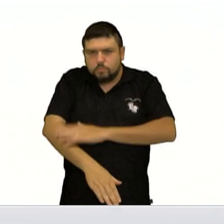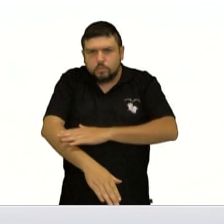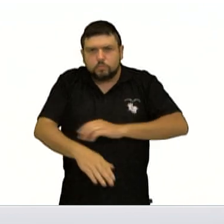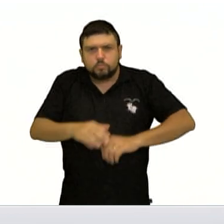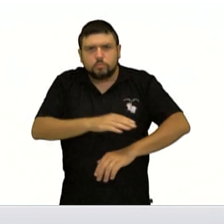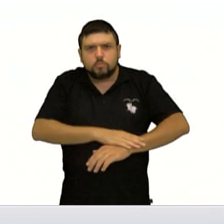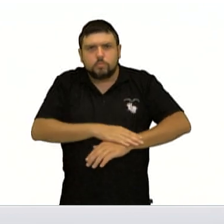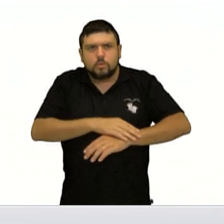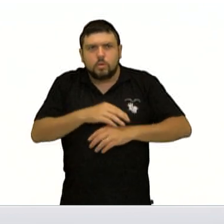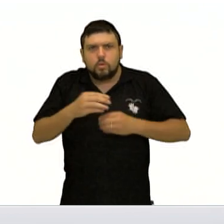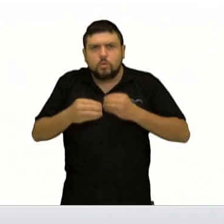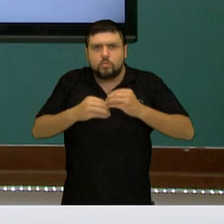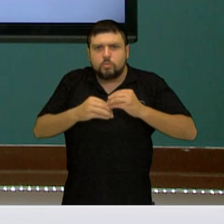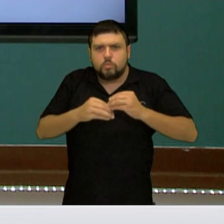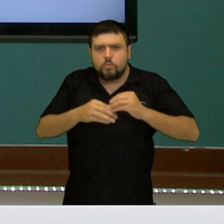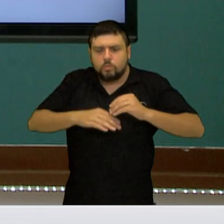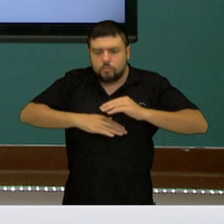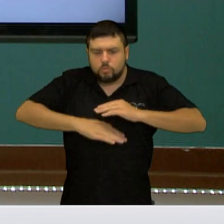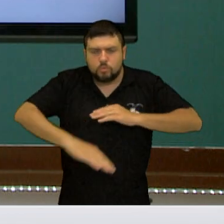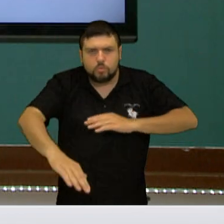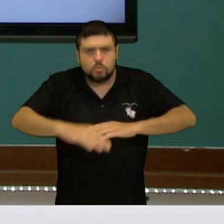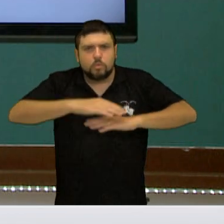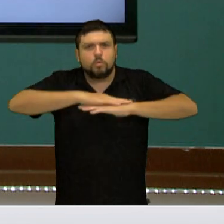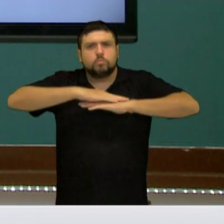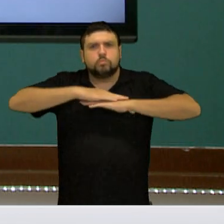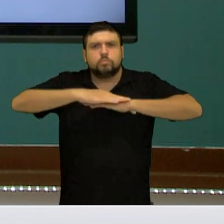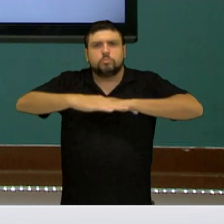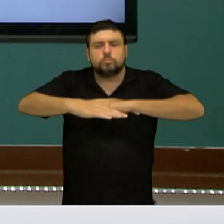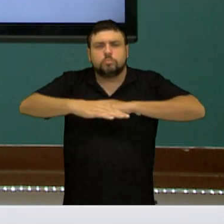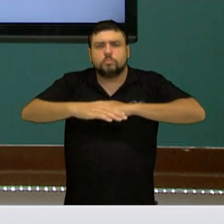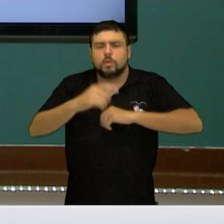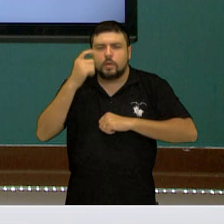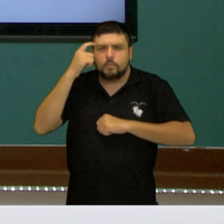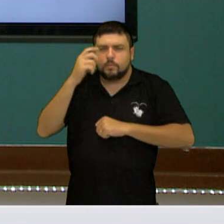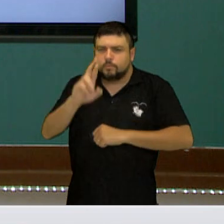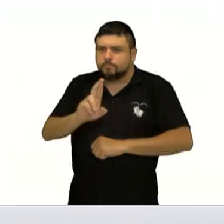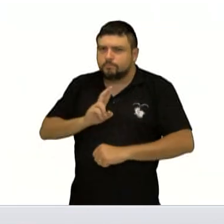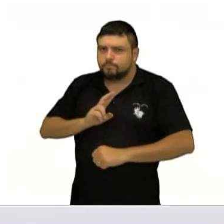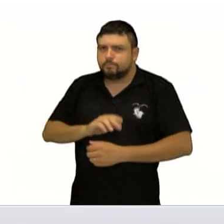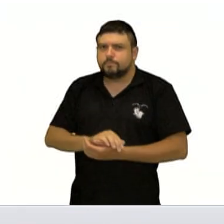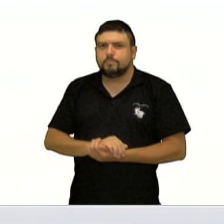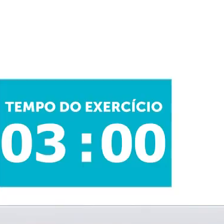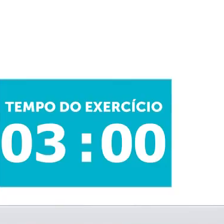uma reta paralela à linha do chão. Pensa aí, eu já volto.